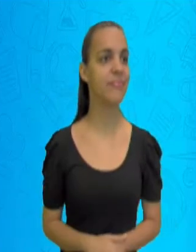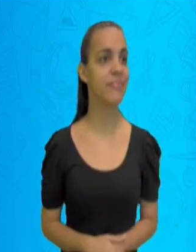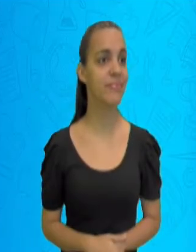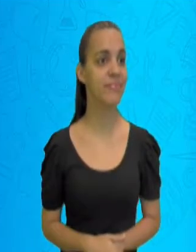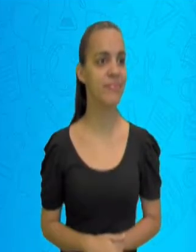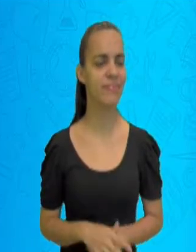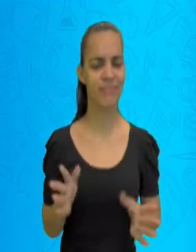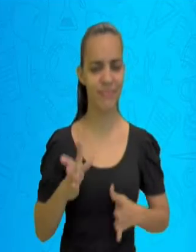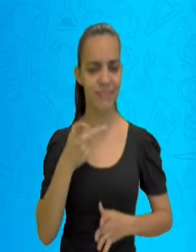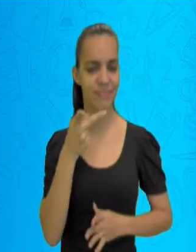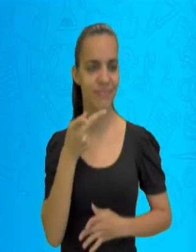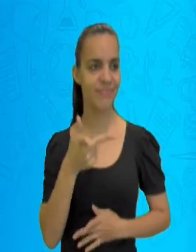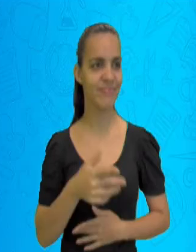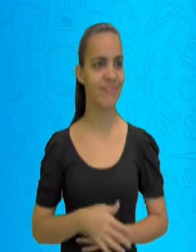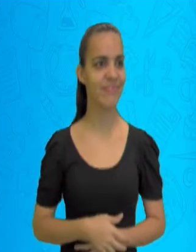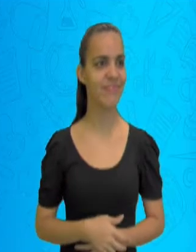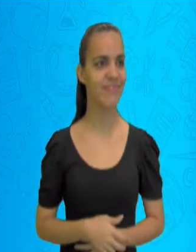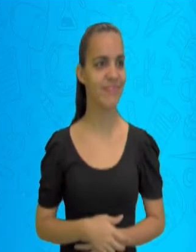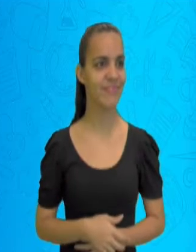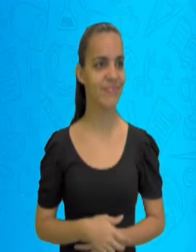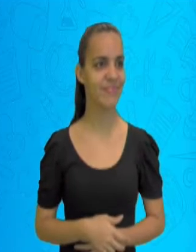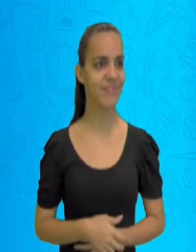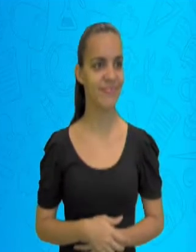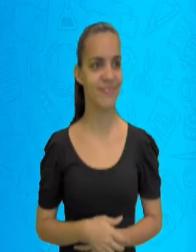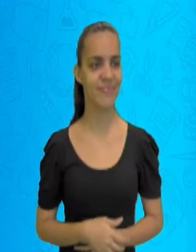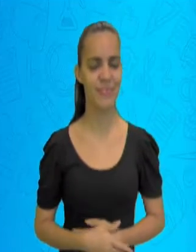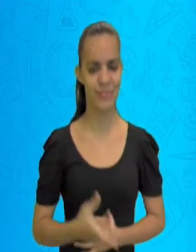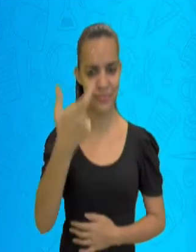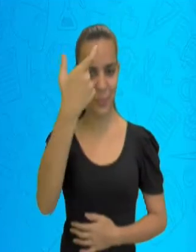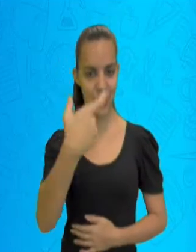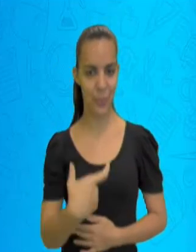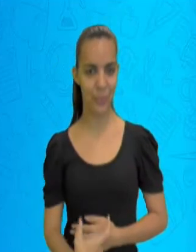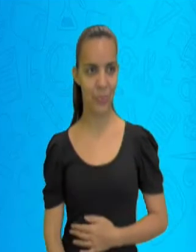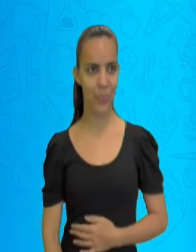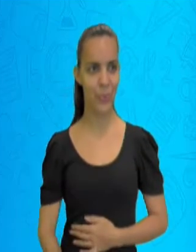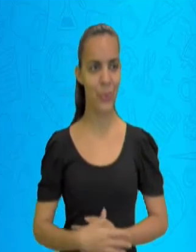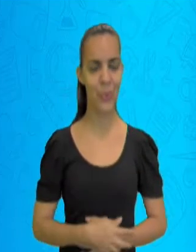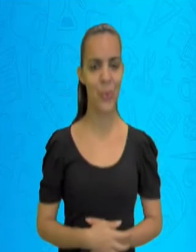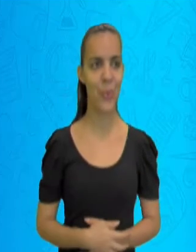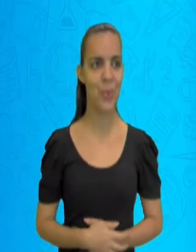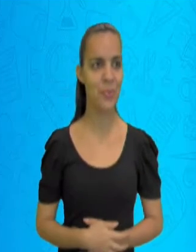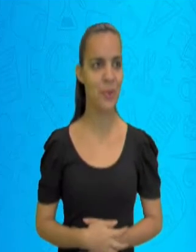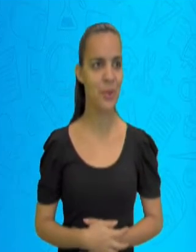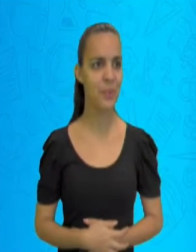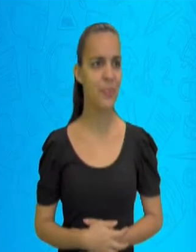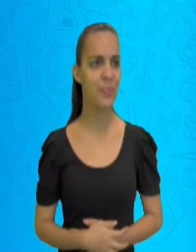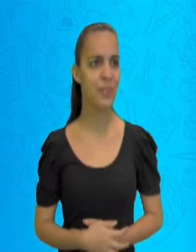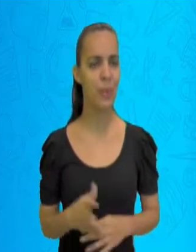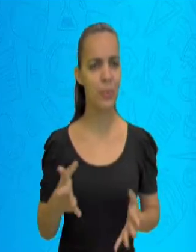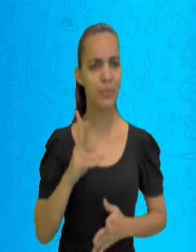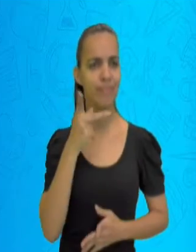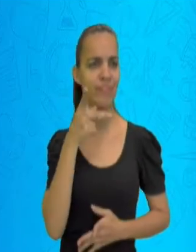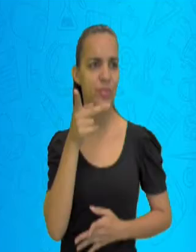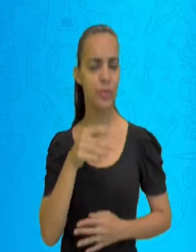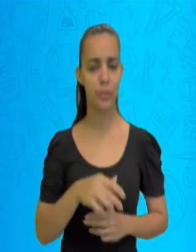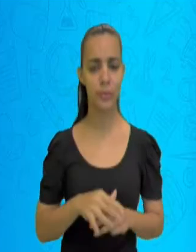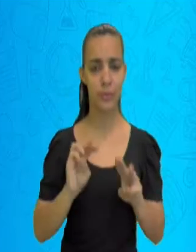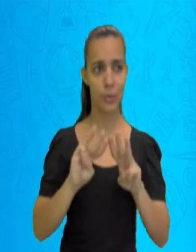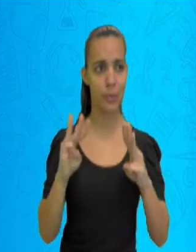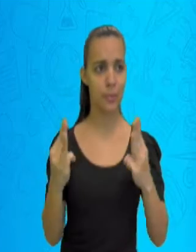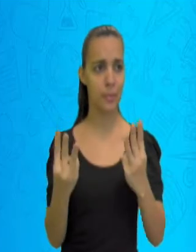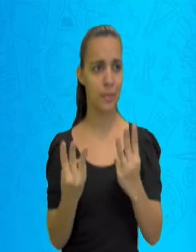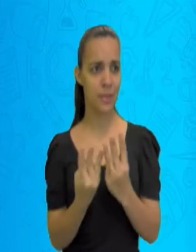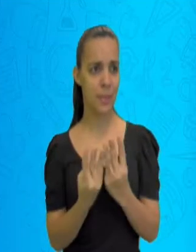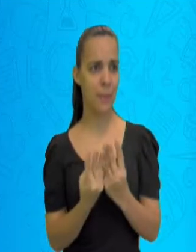falar novamente com você, aluno do 9º ano. Vamos continuar a falar sobre matéria.